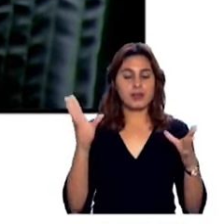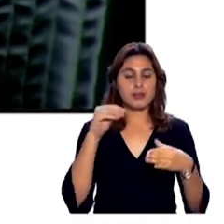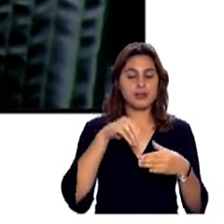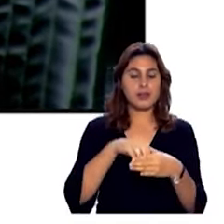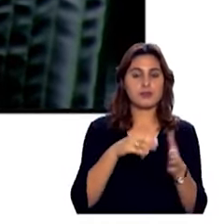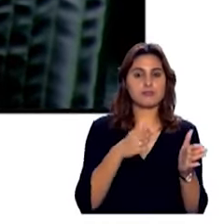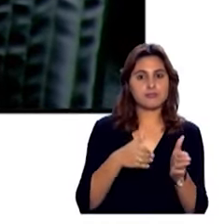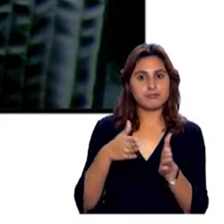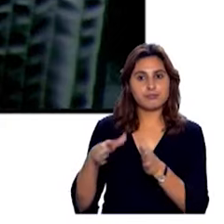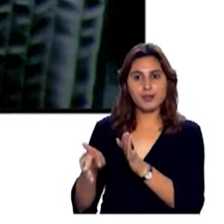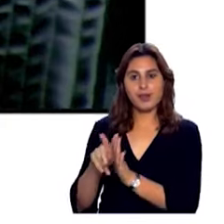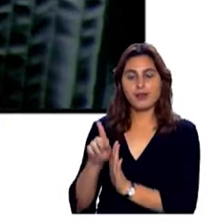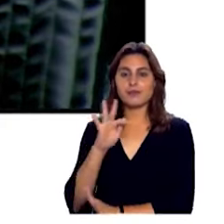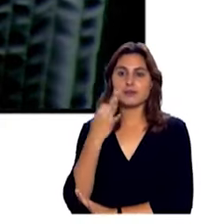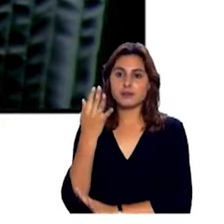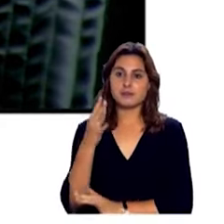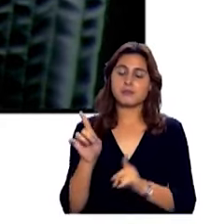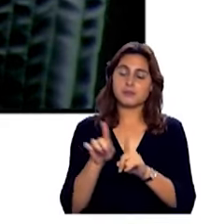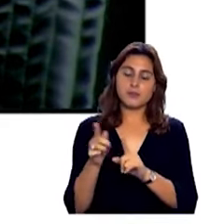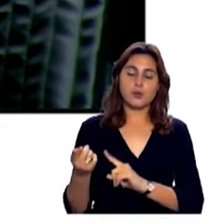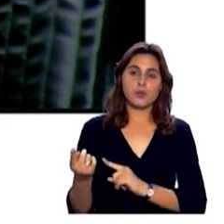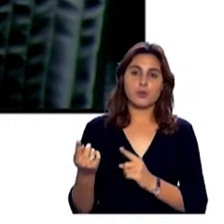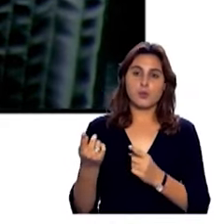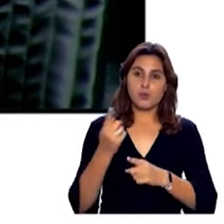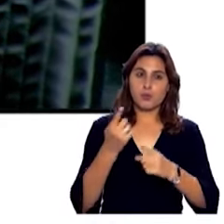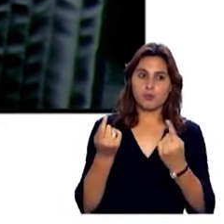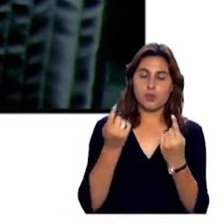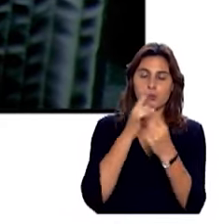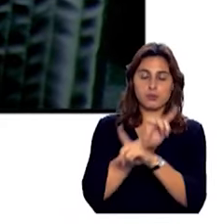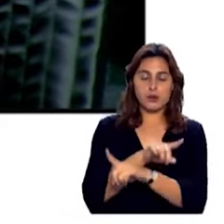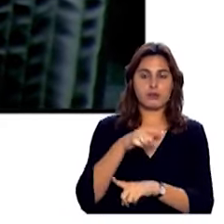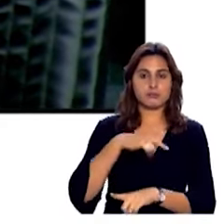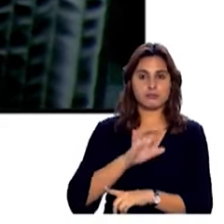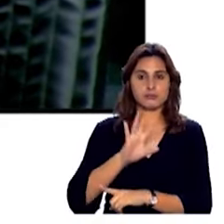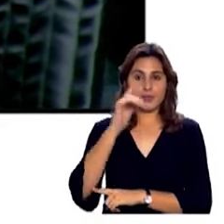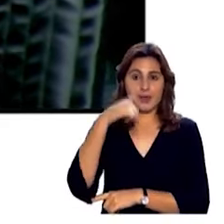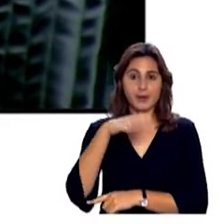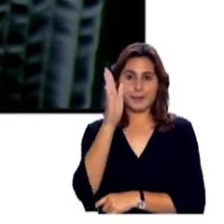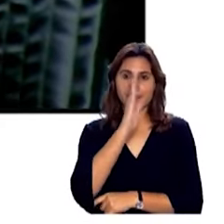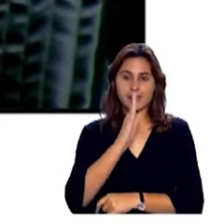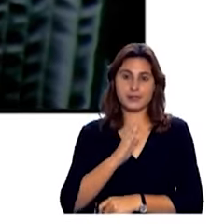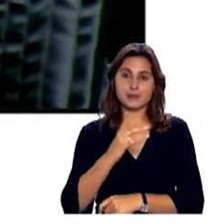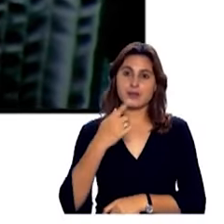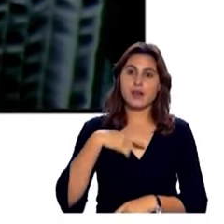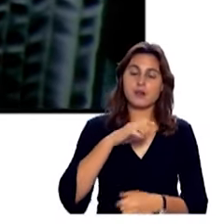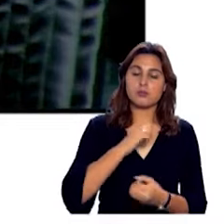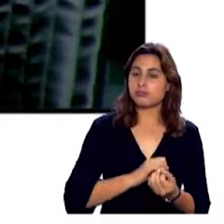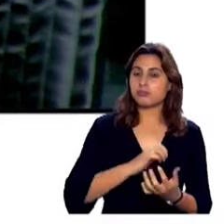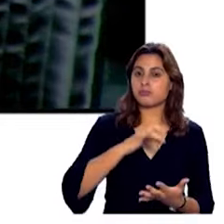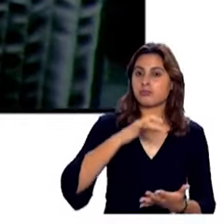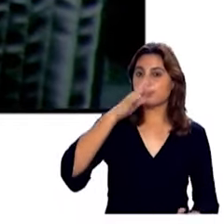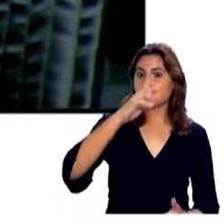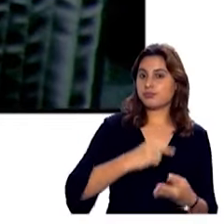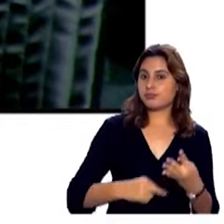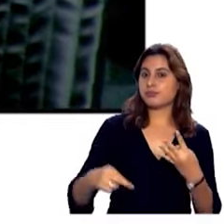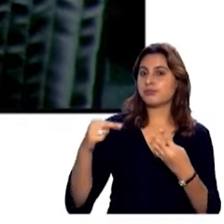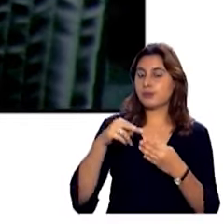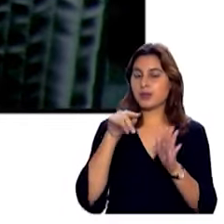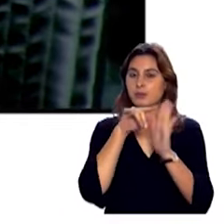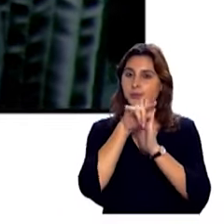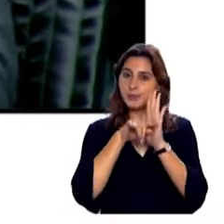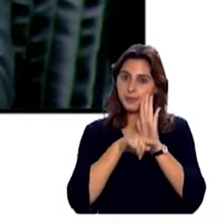ao contrário também do que acontece no Brasil em que nós muito porque premidos pela quantidade de recursos a ser examinada